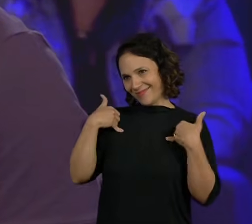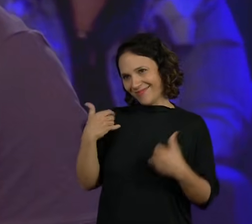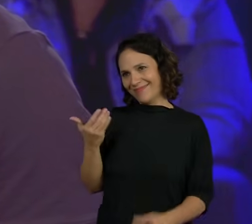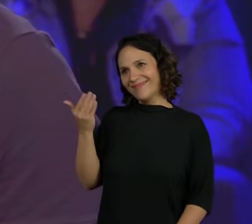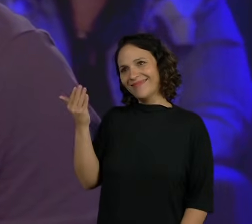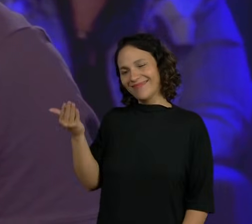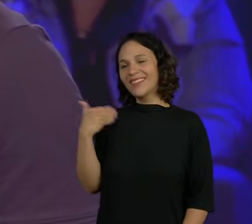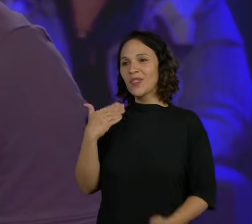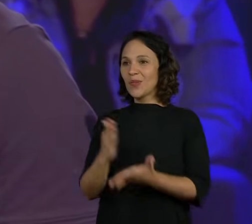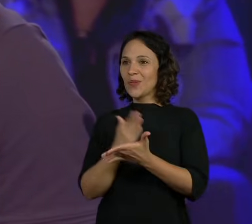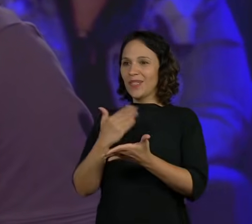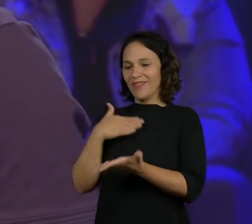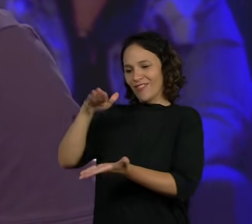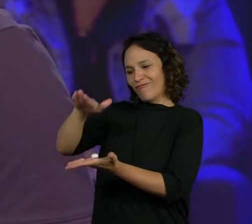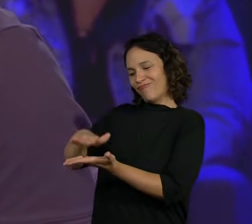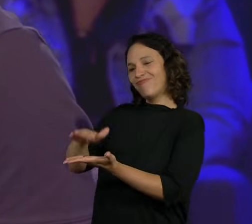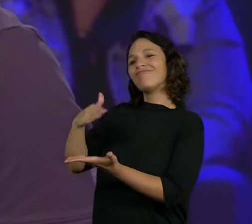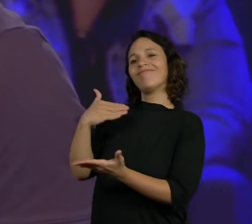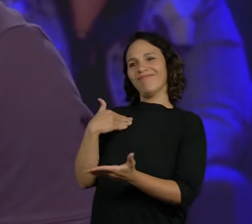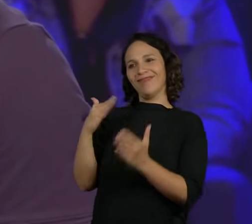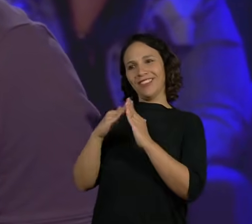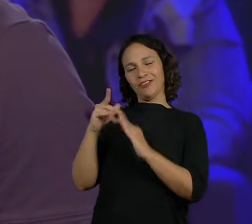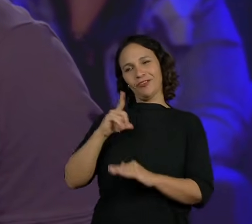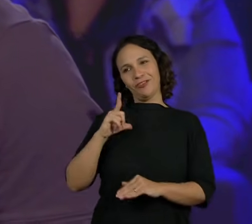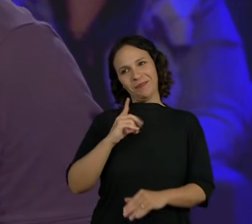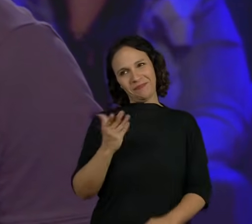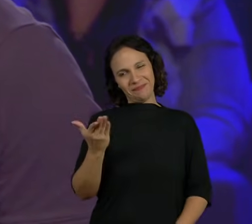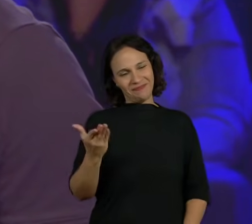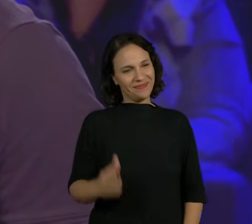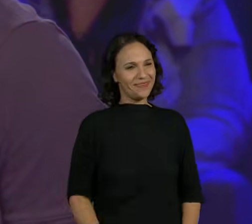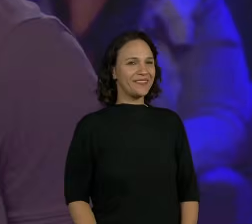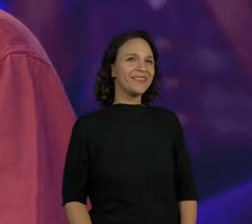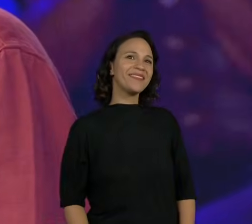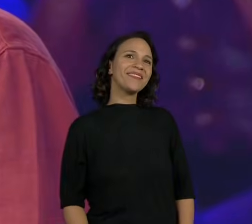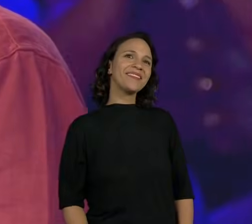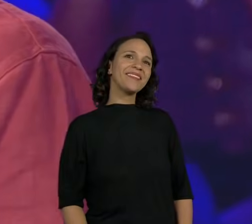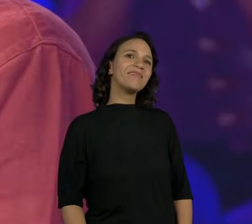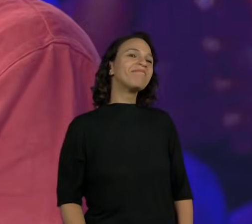tenho na minha cabeceira, que é maravilhoso. É uma honra ter você aqui mesmo. Obrigado.